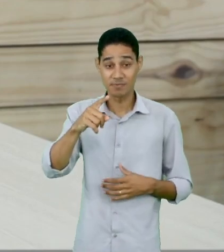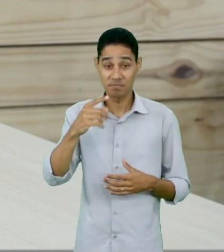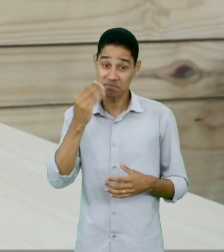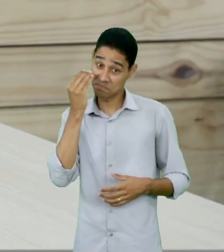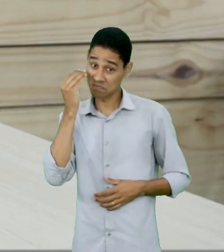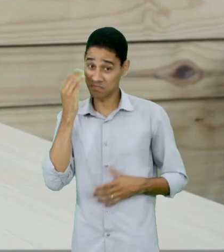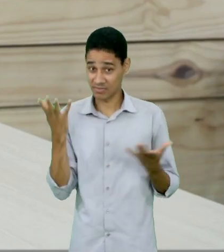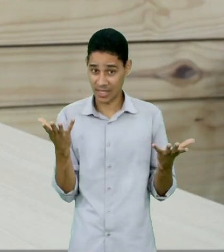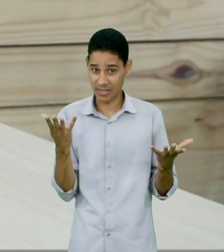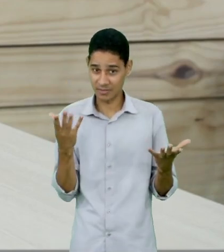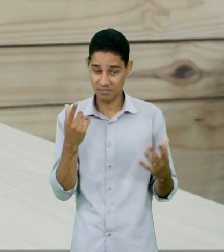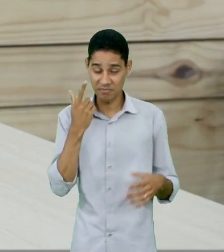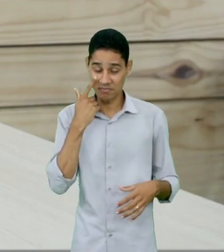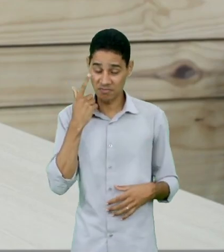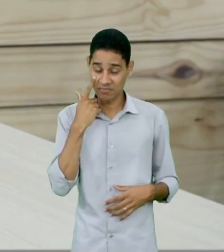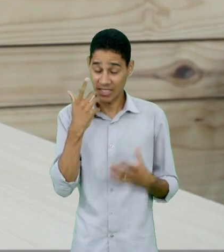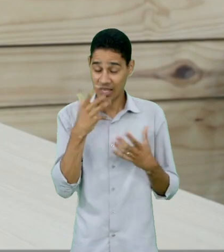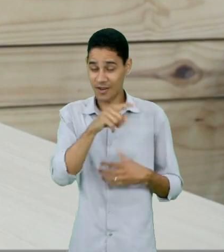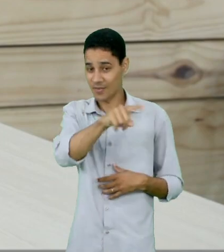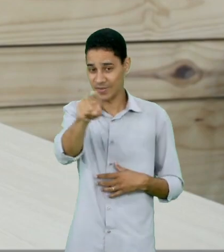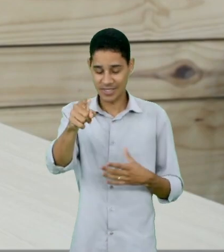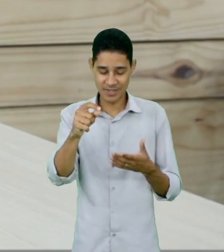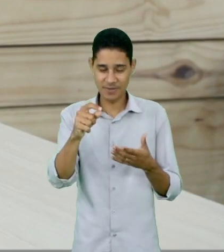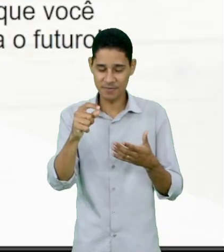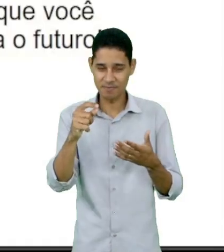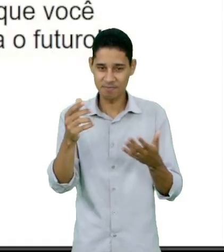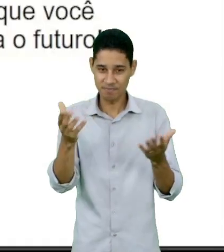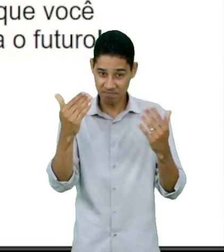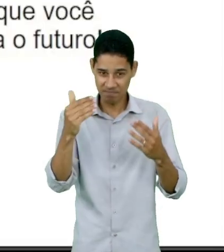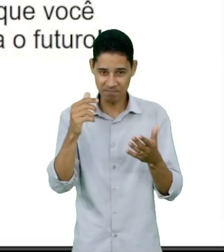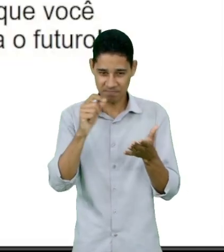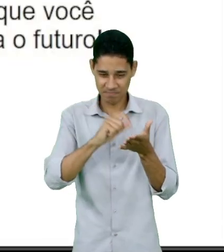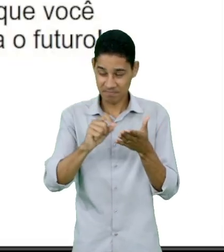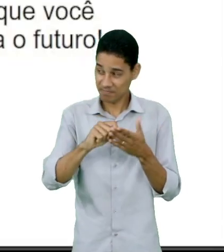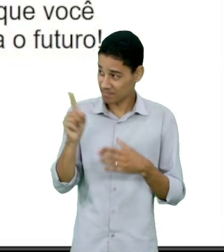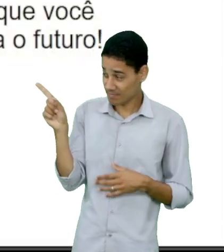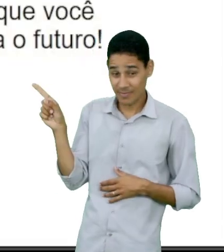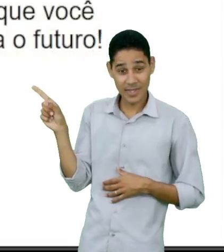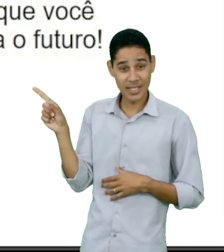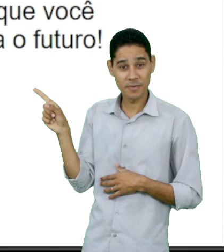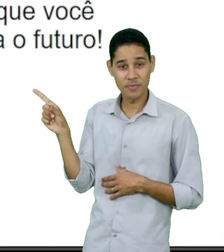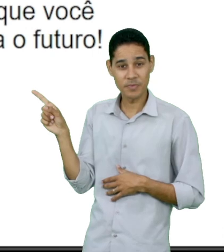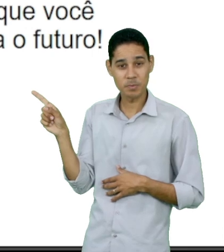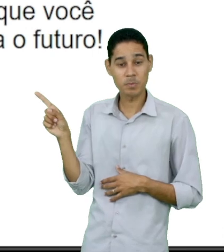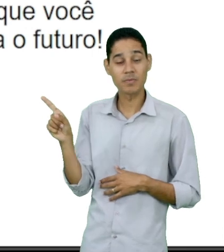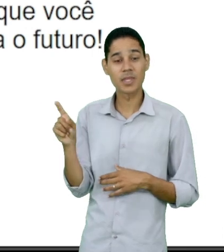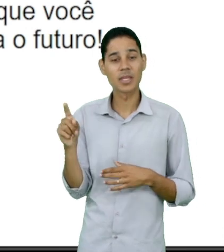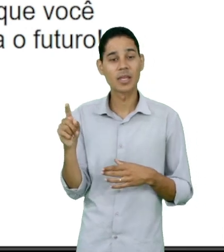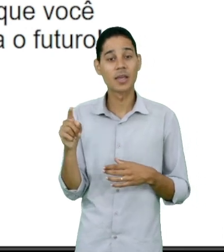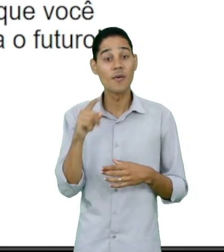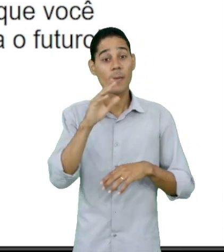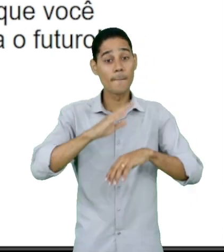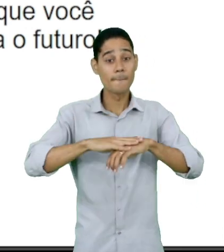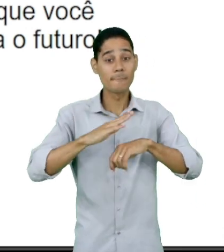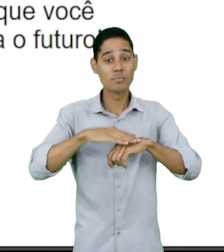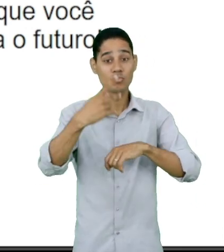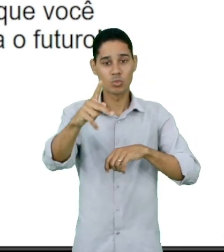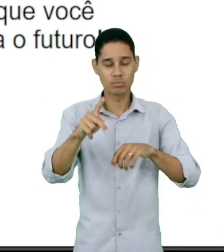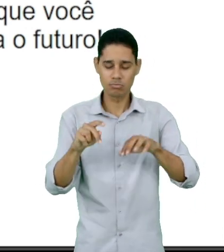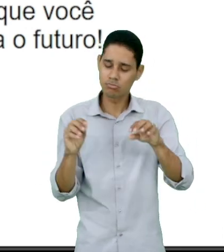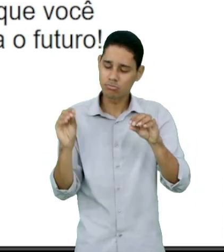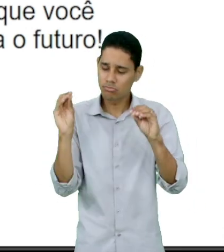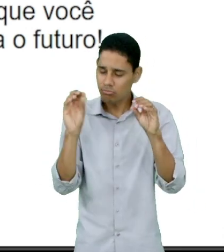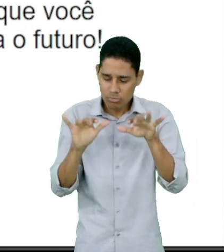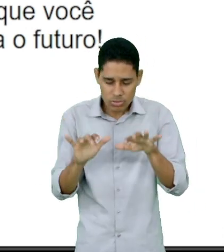você participasse do Fórum da Competência 1, fazendo o seguinte: escreva um pouco sobre o que você